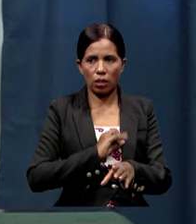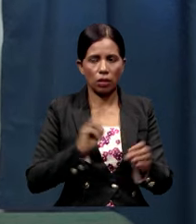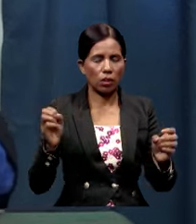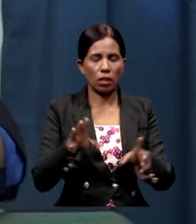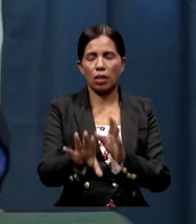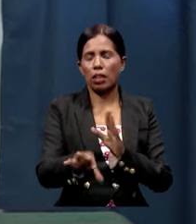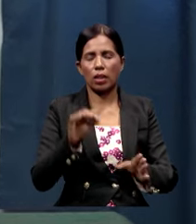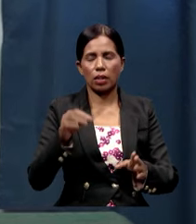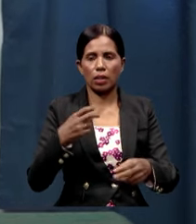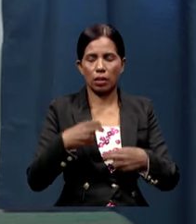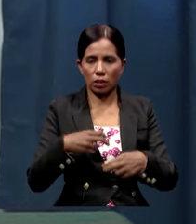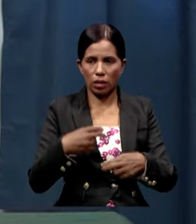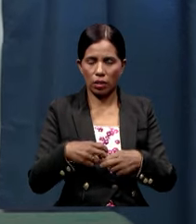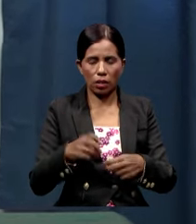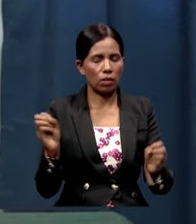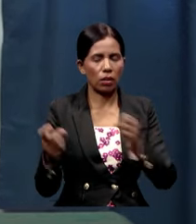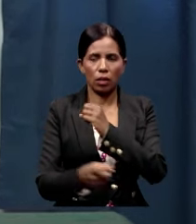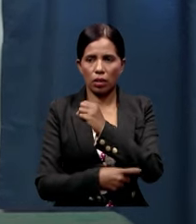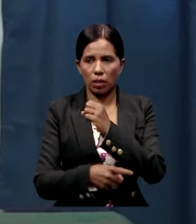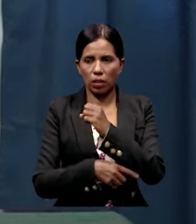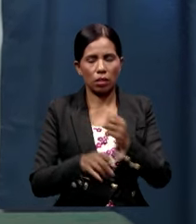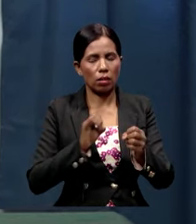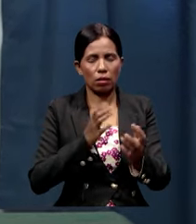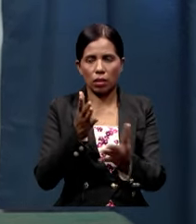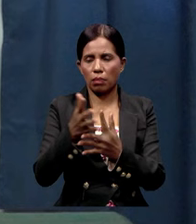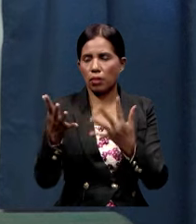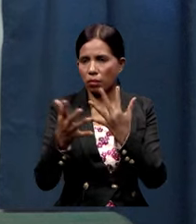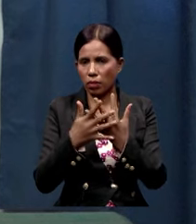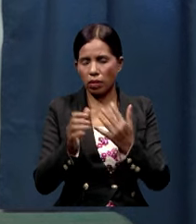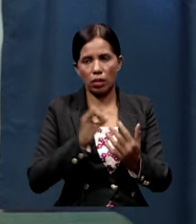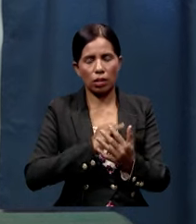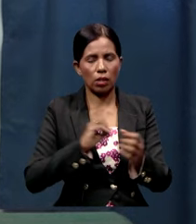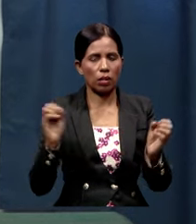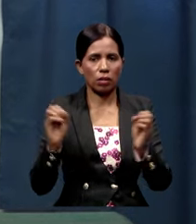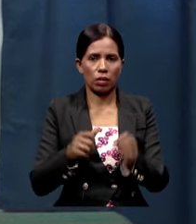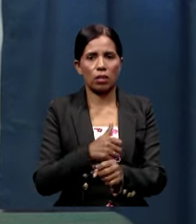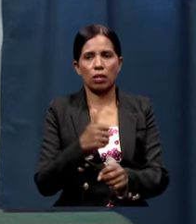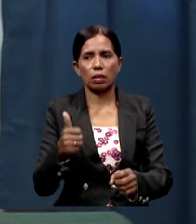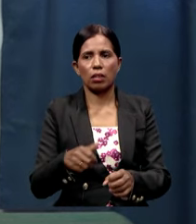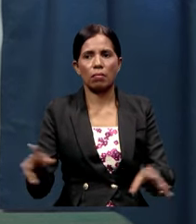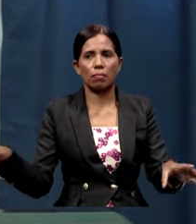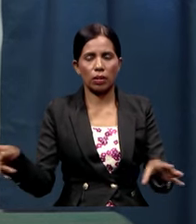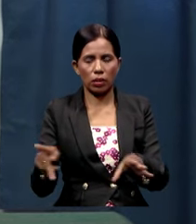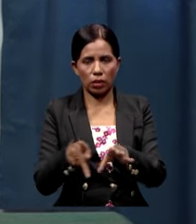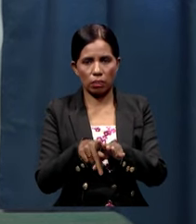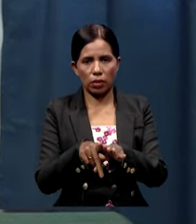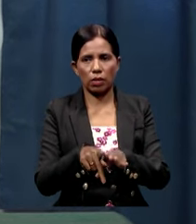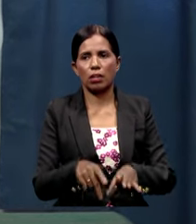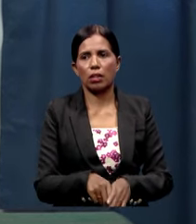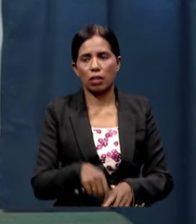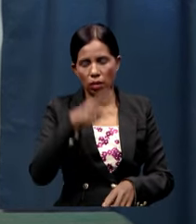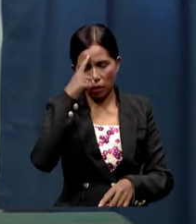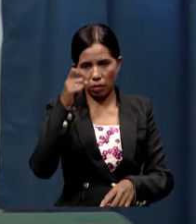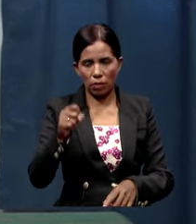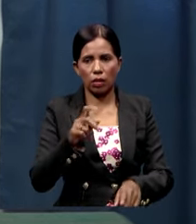castigo, a aula de tortura, a aula de prisão, a aula de desterro, né? Participa são de. Da maneira